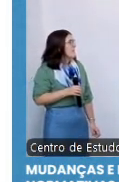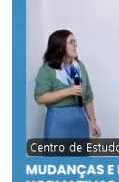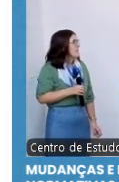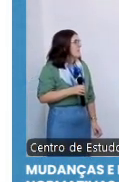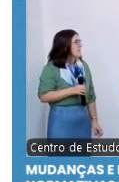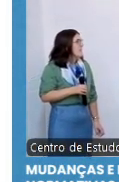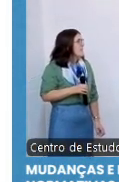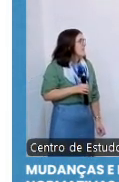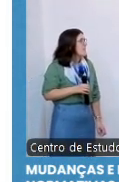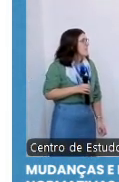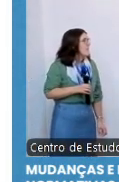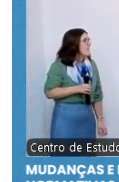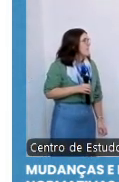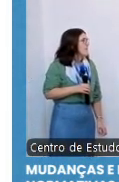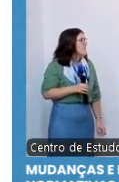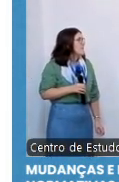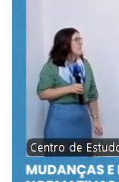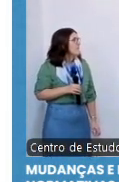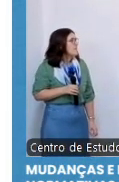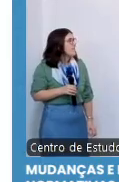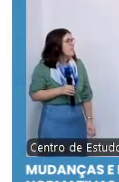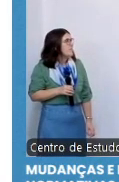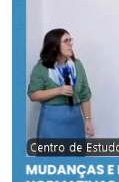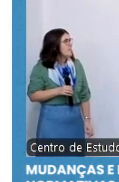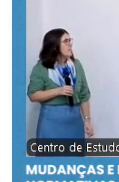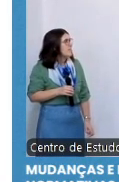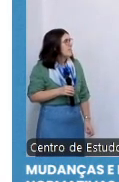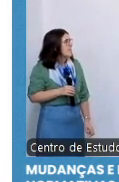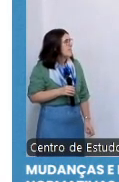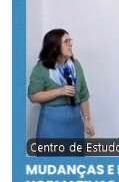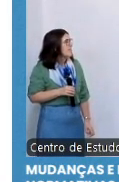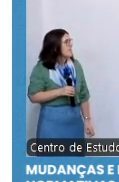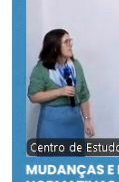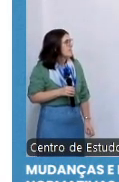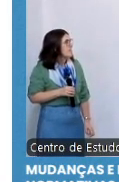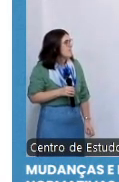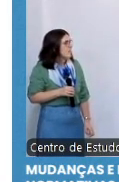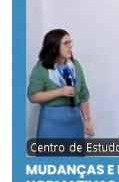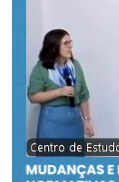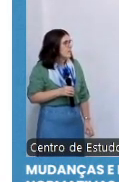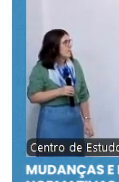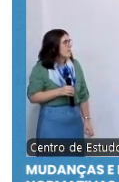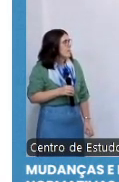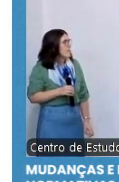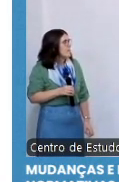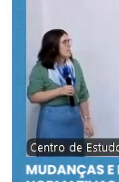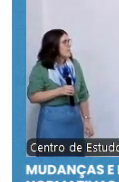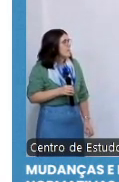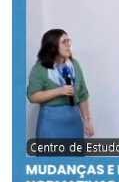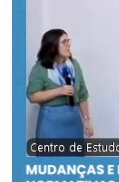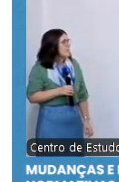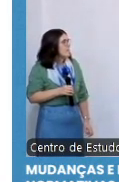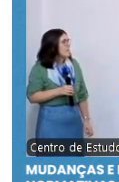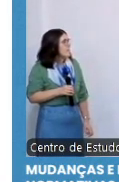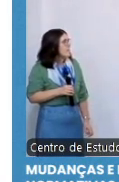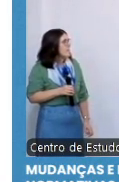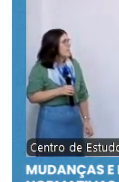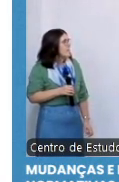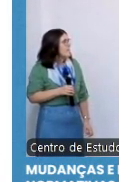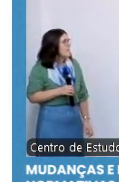que no artigo 9º, né, da composição da instância de análise ética, ou seja, do